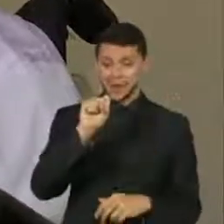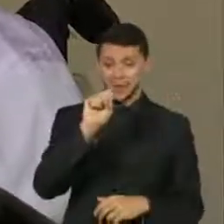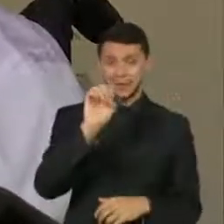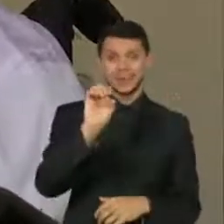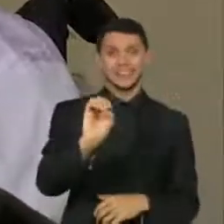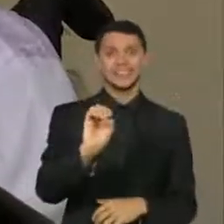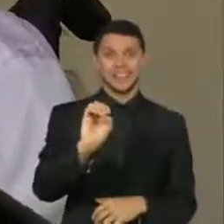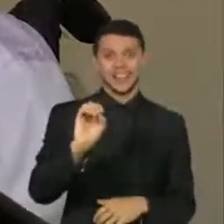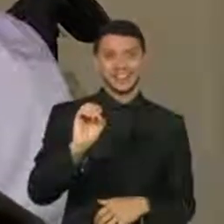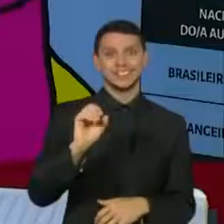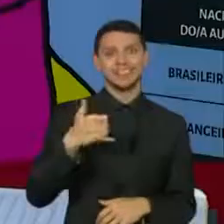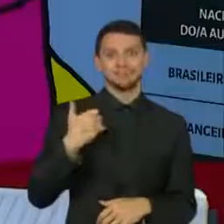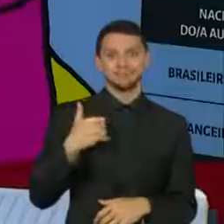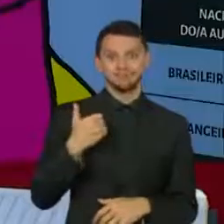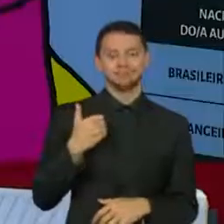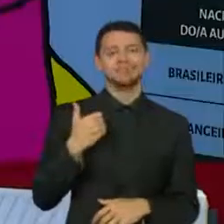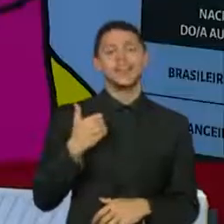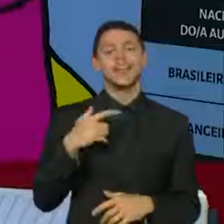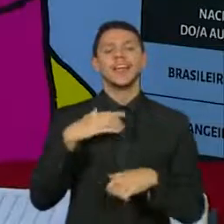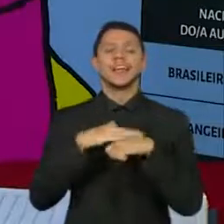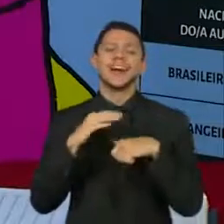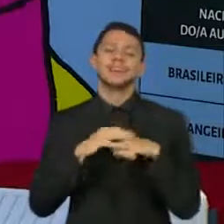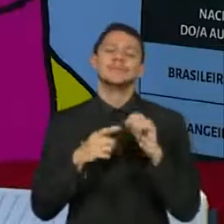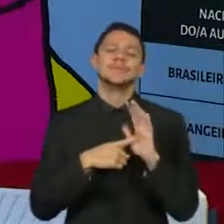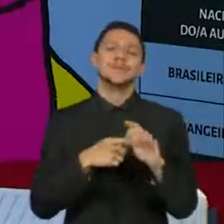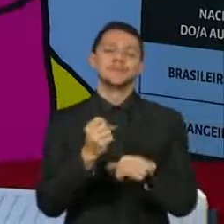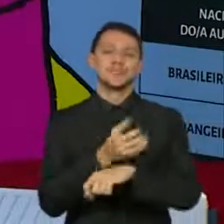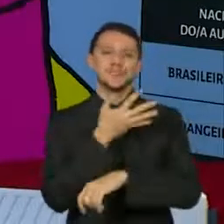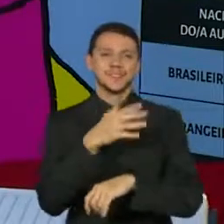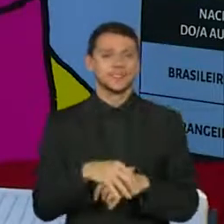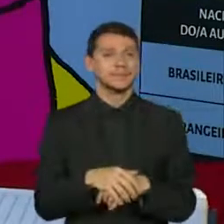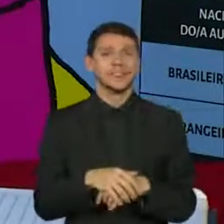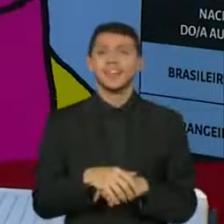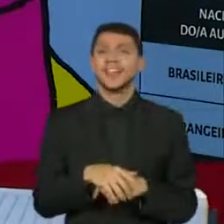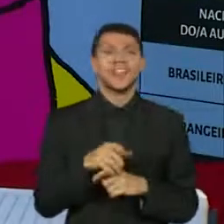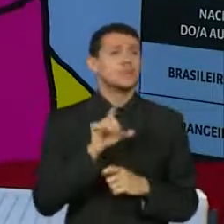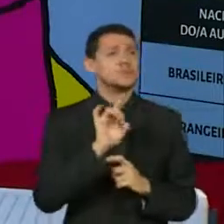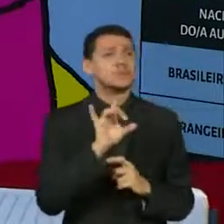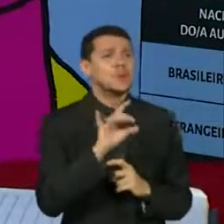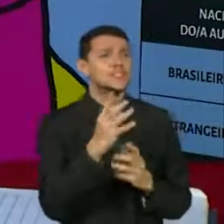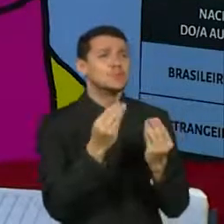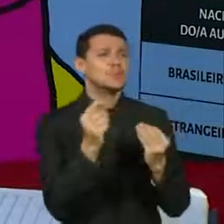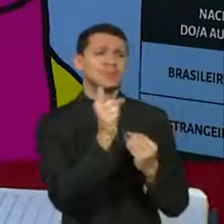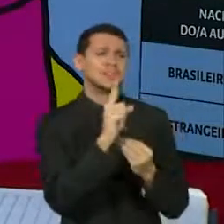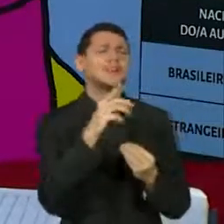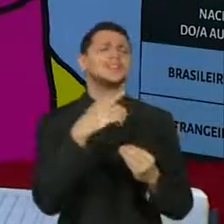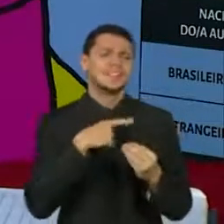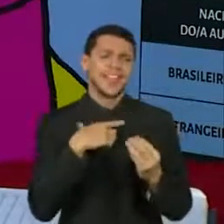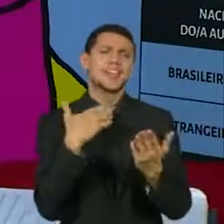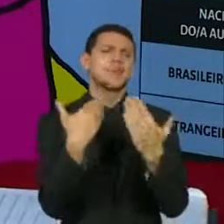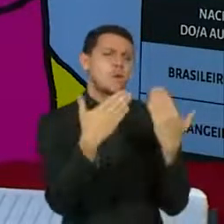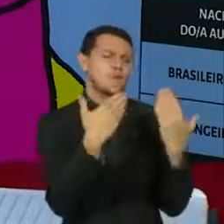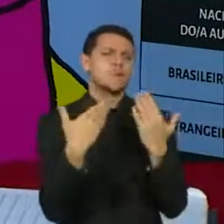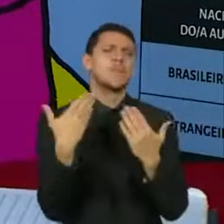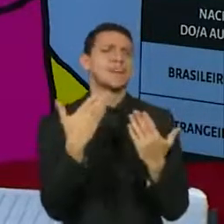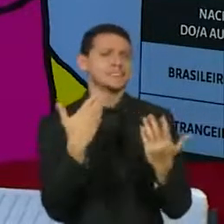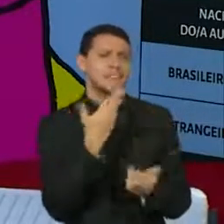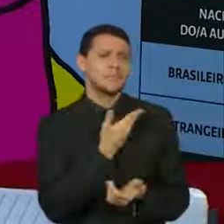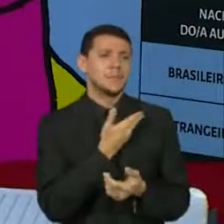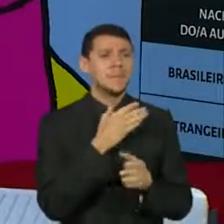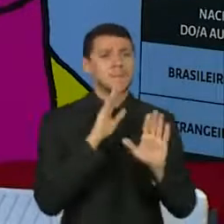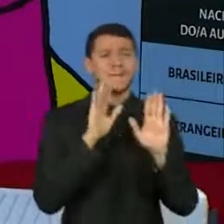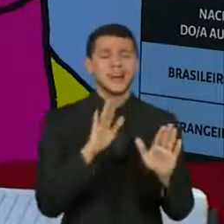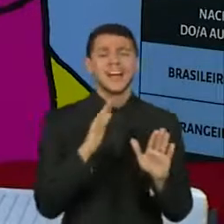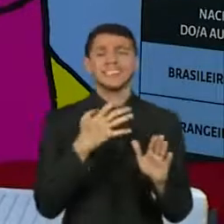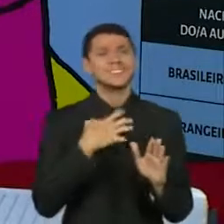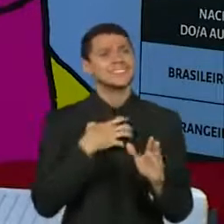emociona qualquer um. Eles não ficam muito sozinhos, eles conversam entre si e tal, mas eu acho que eles ficam